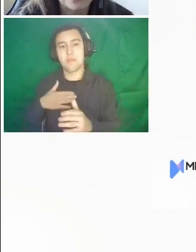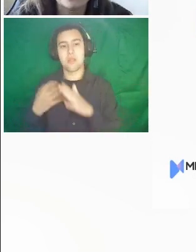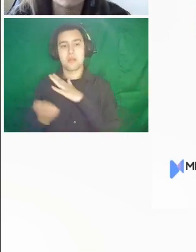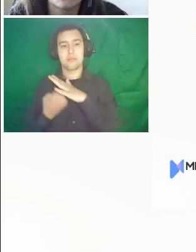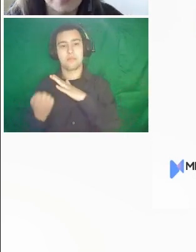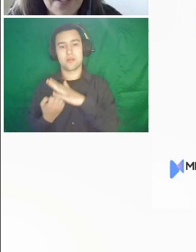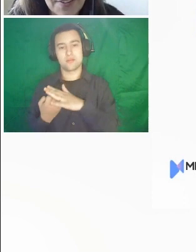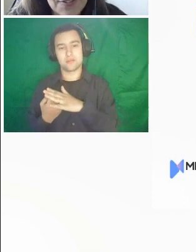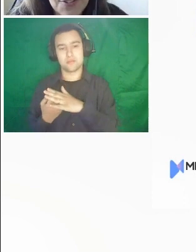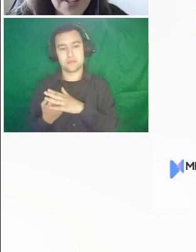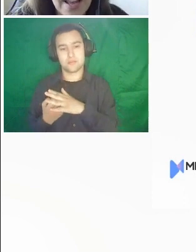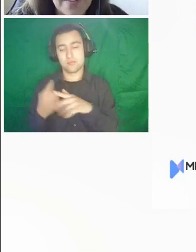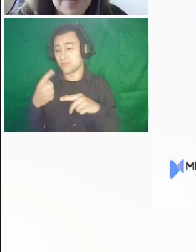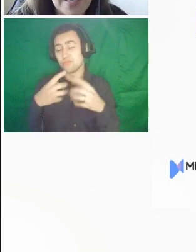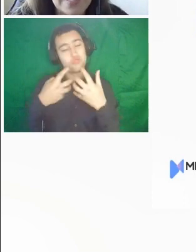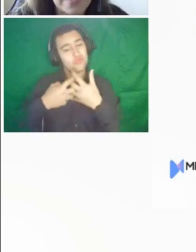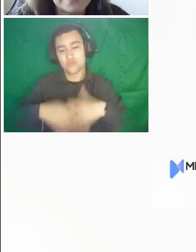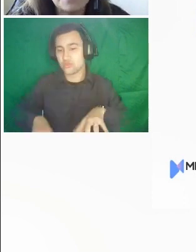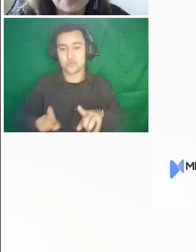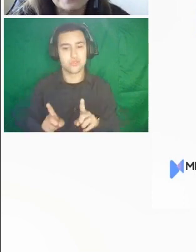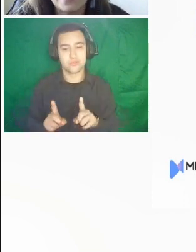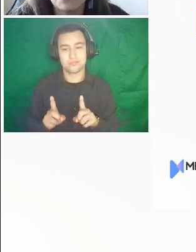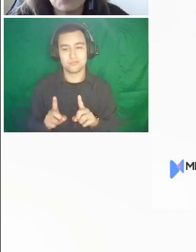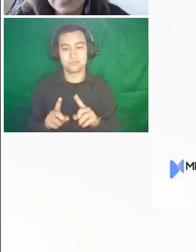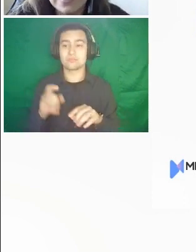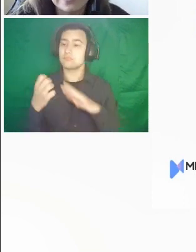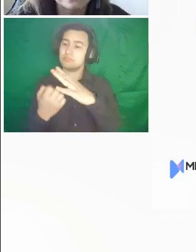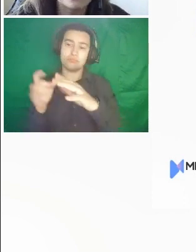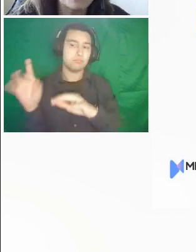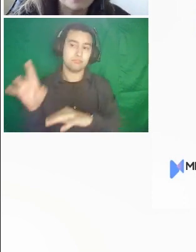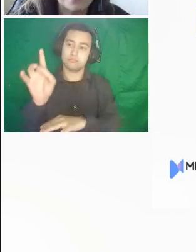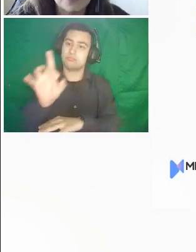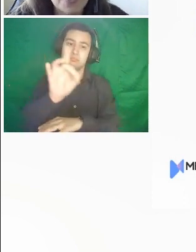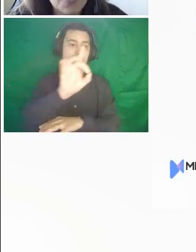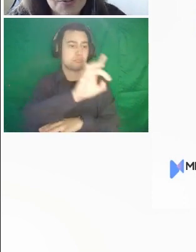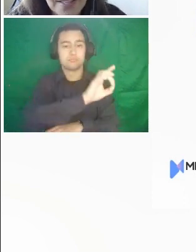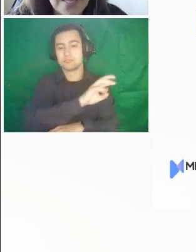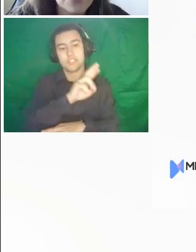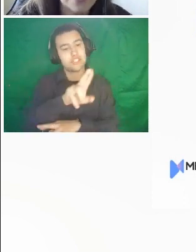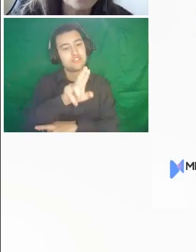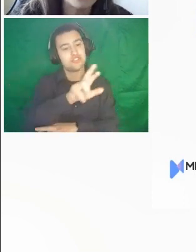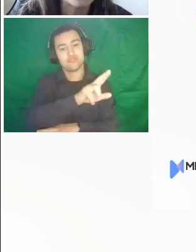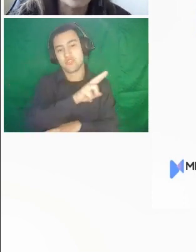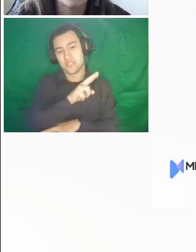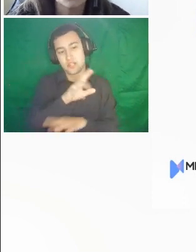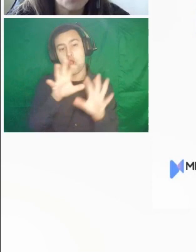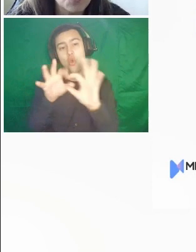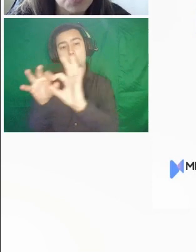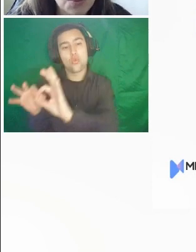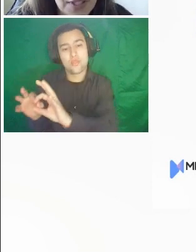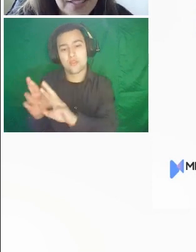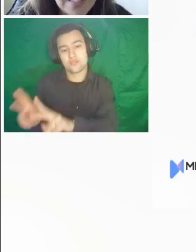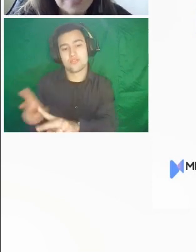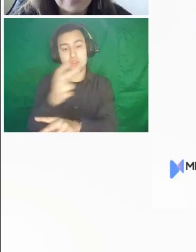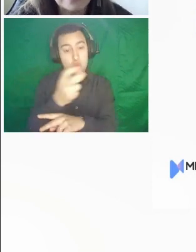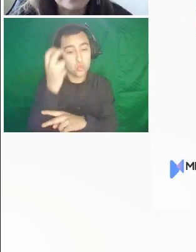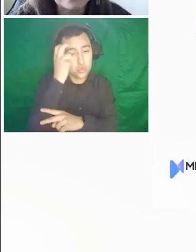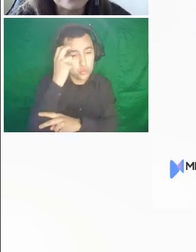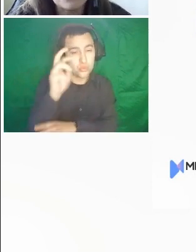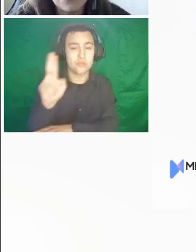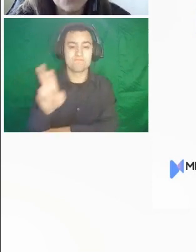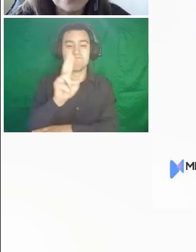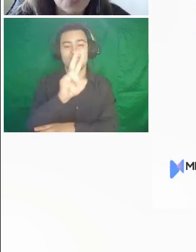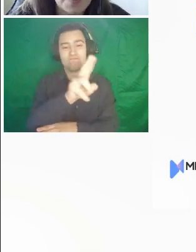empresa porque isso não vai funcionar cada empresa é um única cada empresa tem o seu contexto cada empresa tem a sua cultura